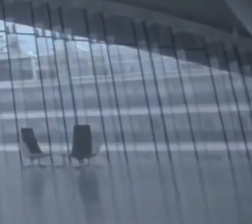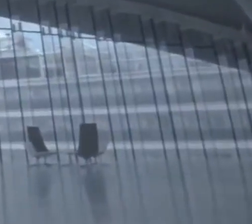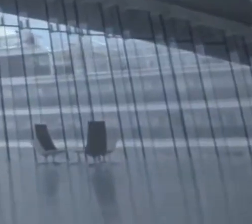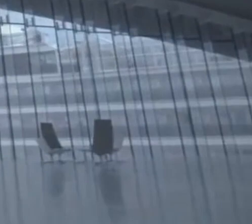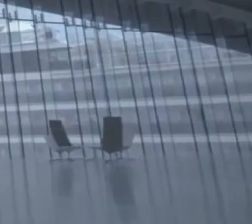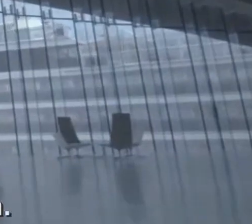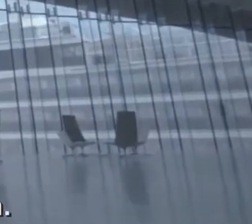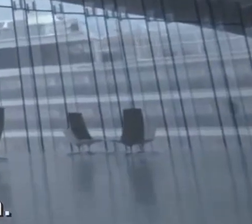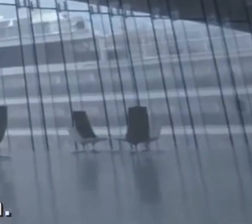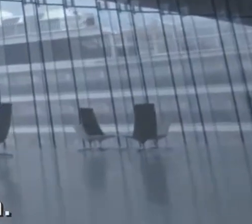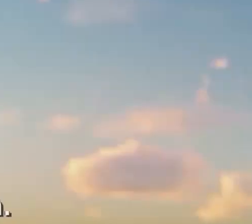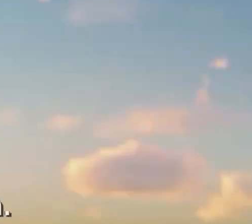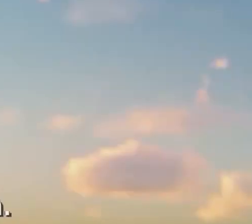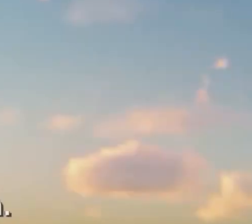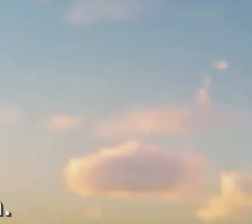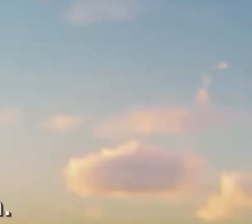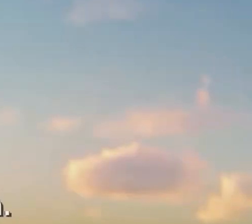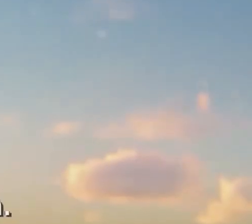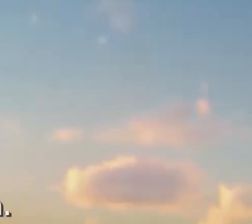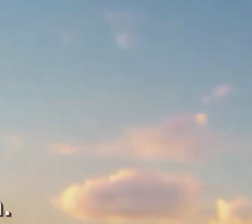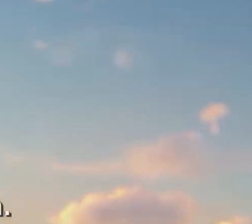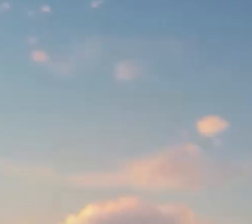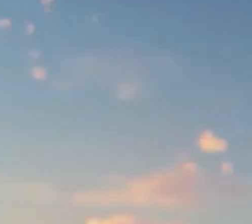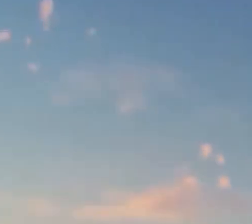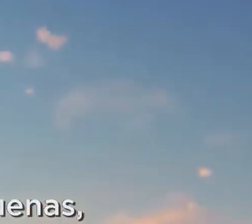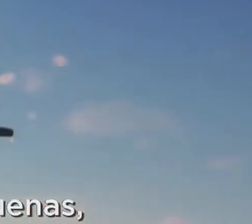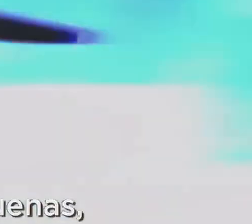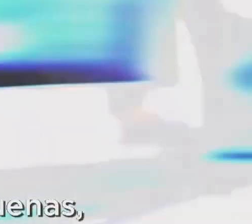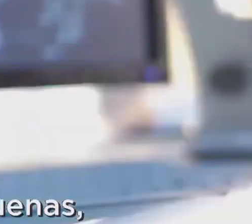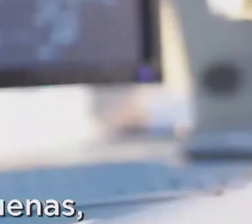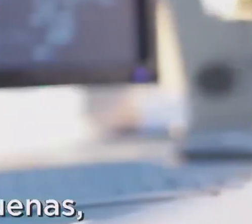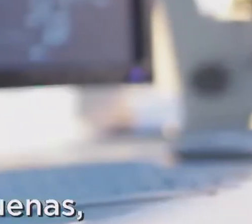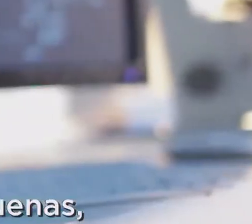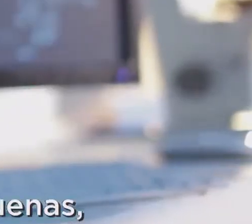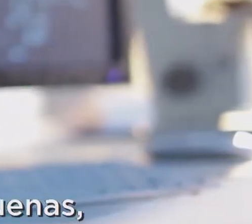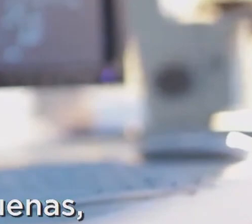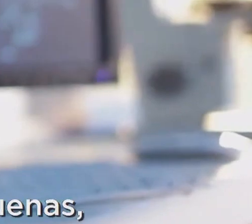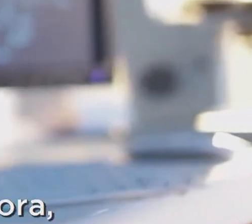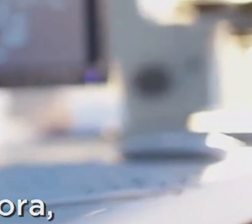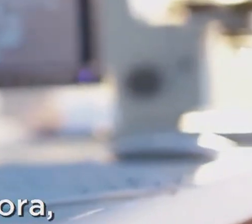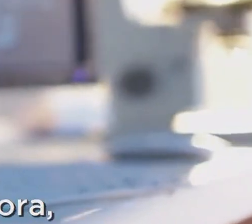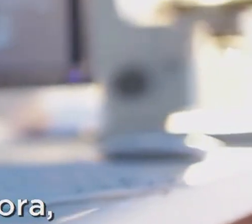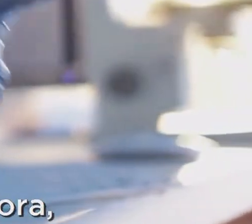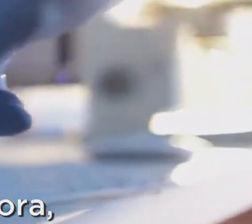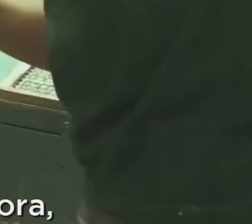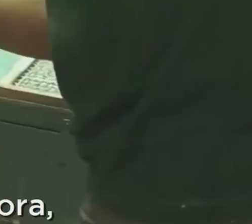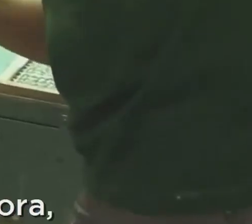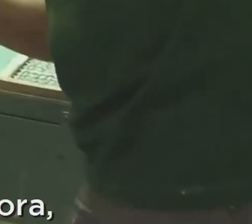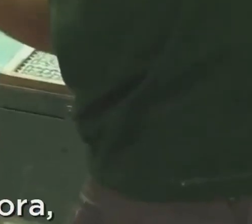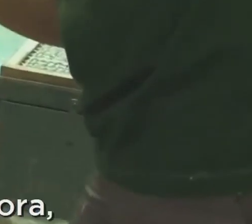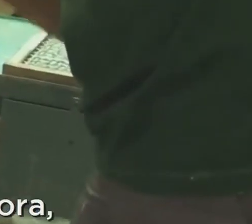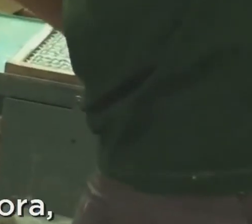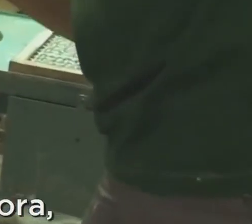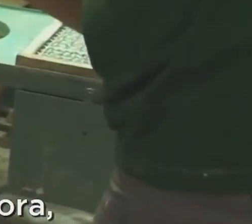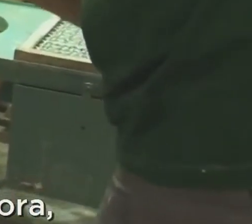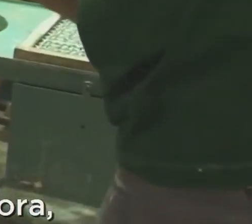e os aviões trazem e levam tudo o que Gaia movimenta. Temos empresas grandes e pequenas, empresas com história